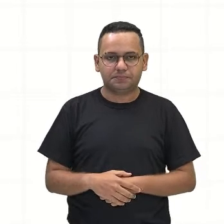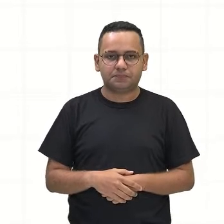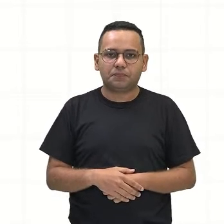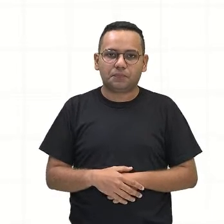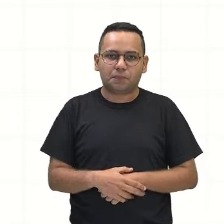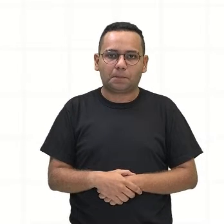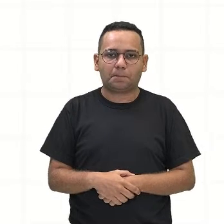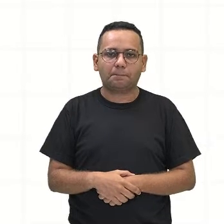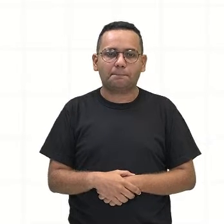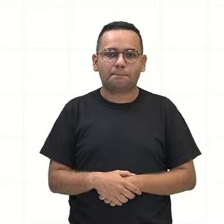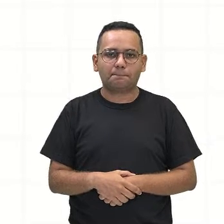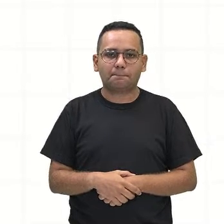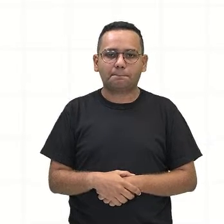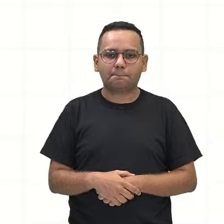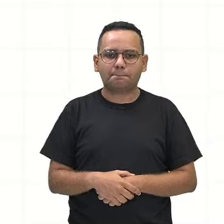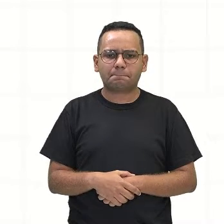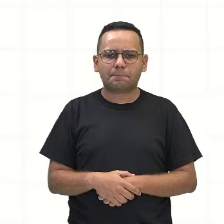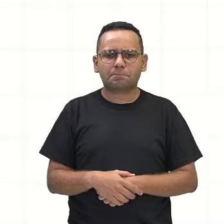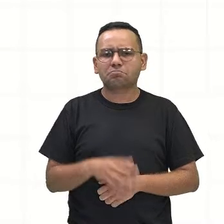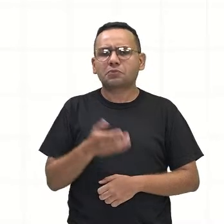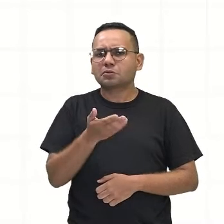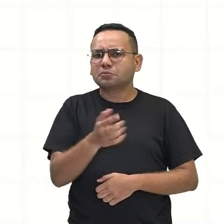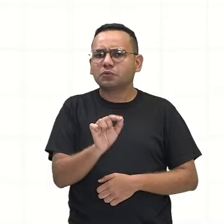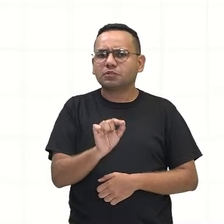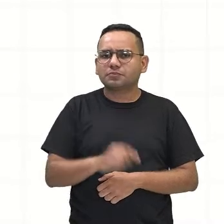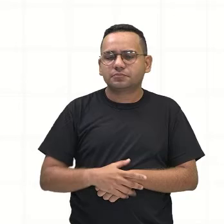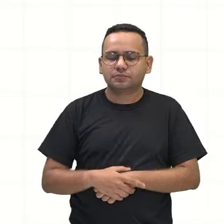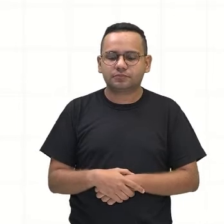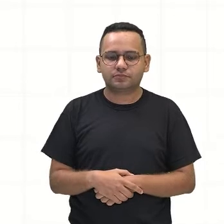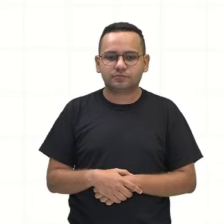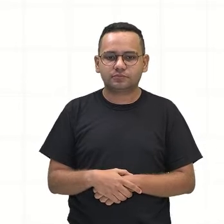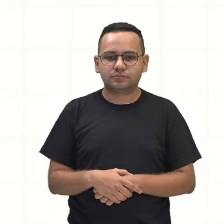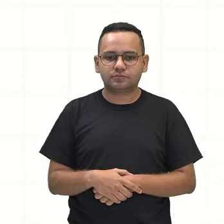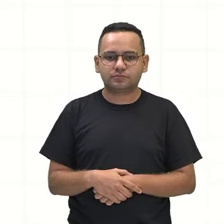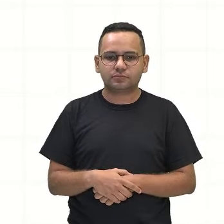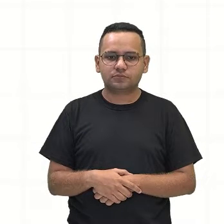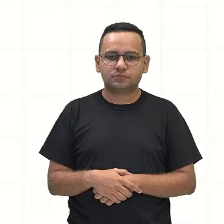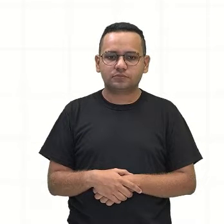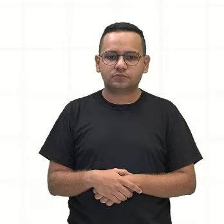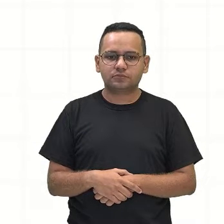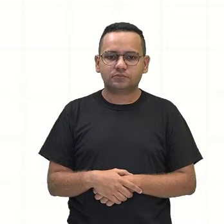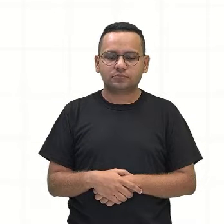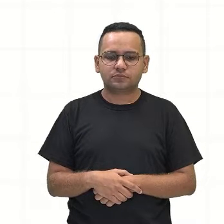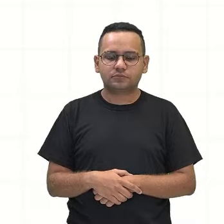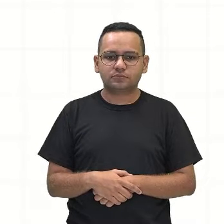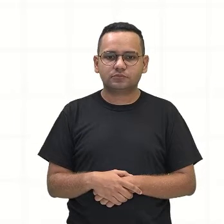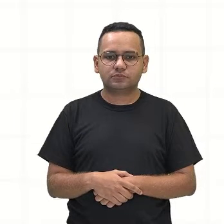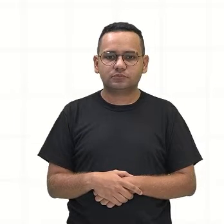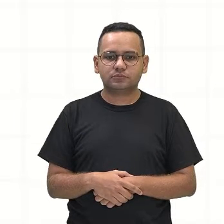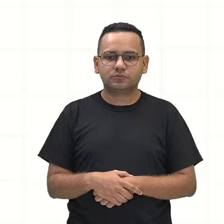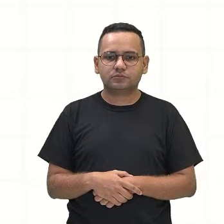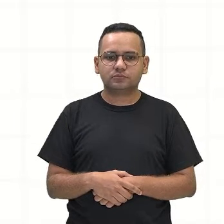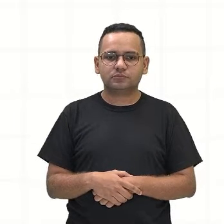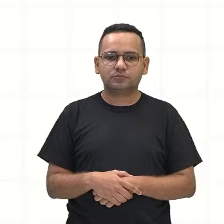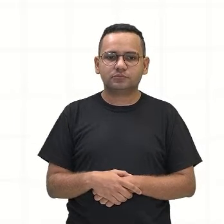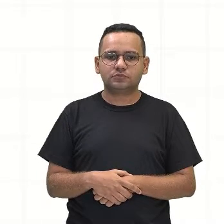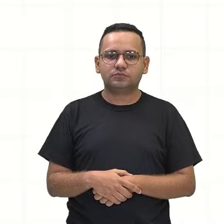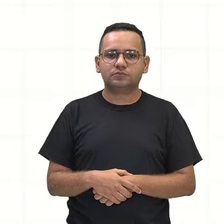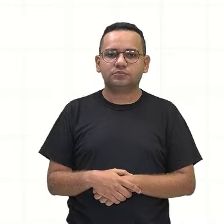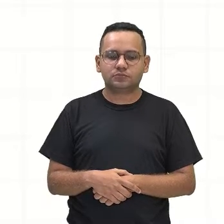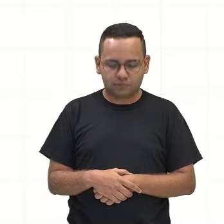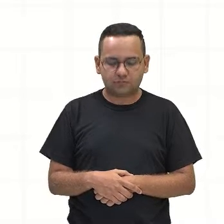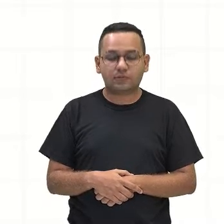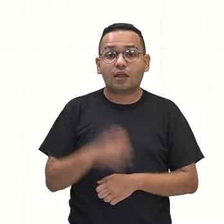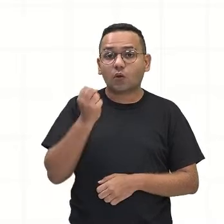Ok. O que ela é? É o número de vezes em que uma determinada variável assume